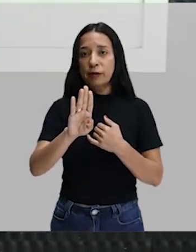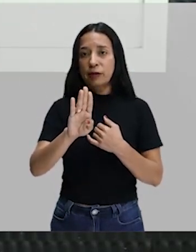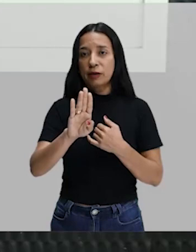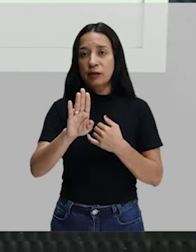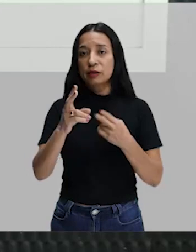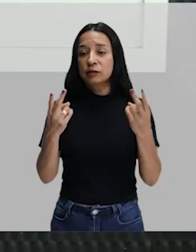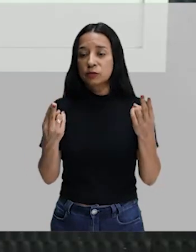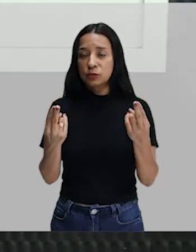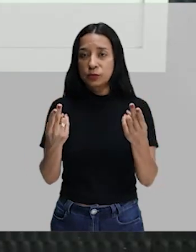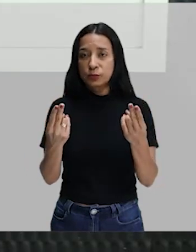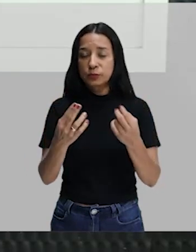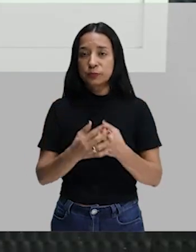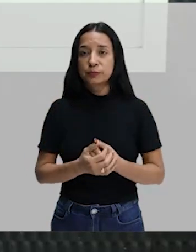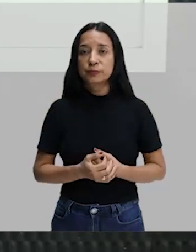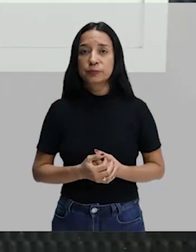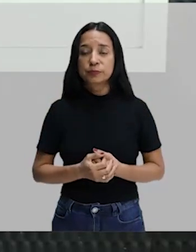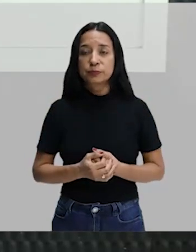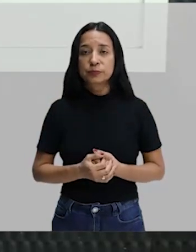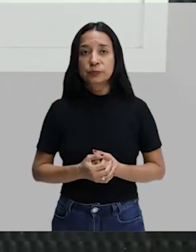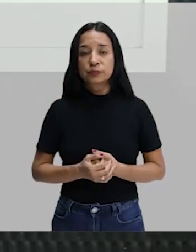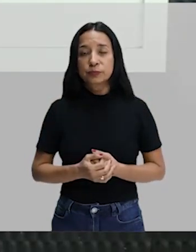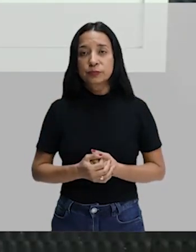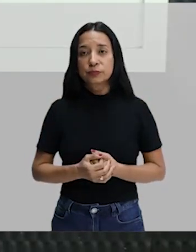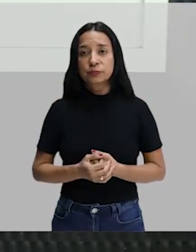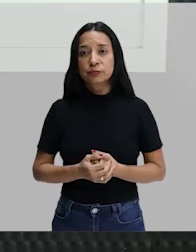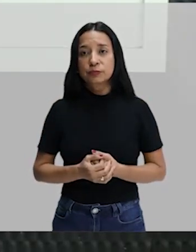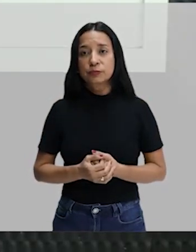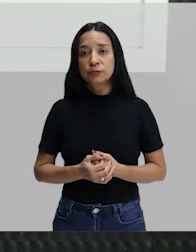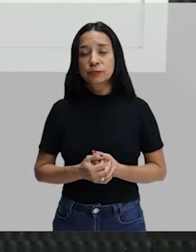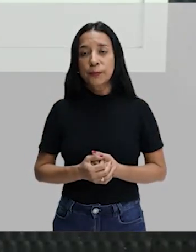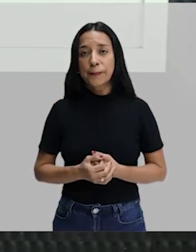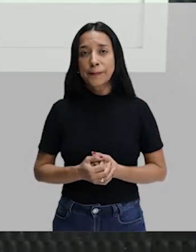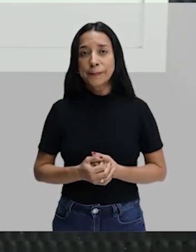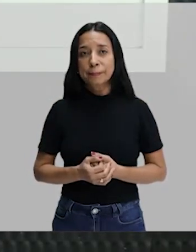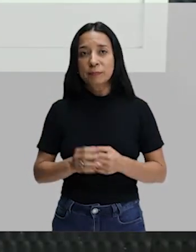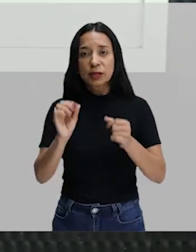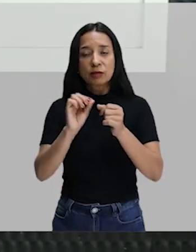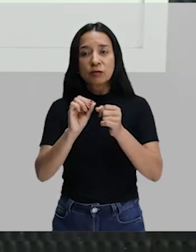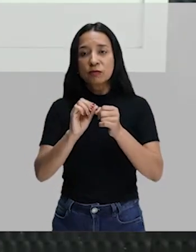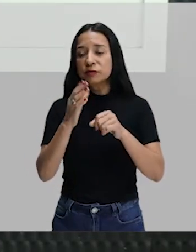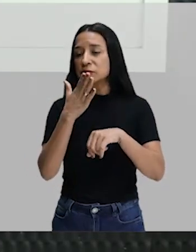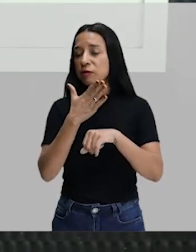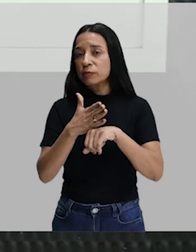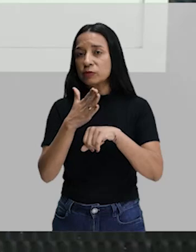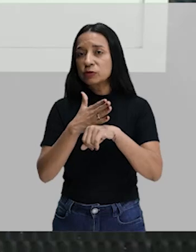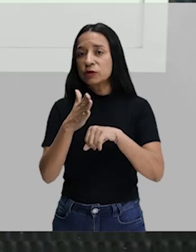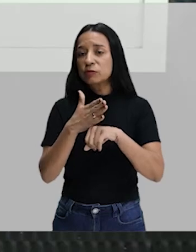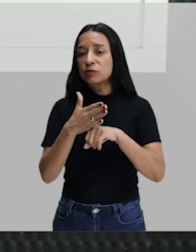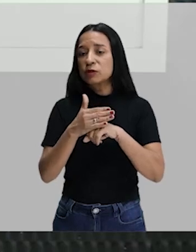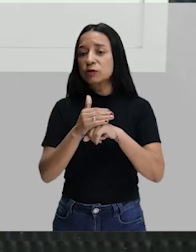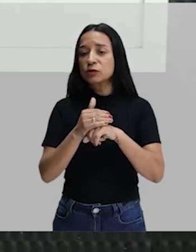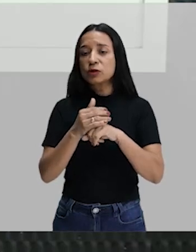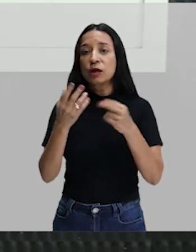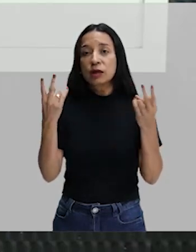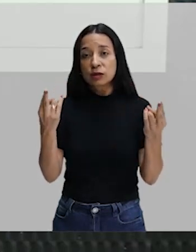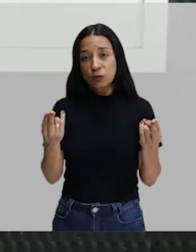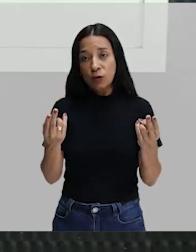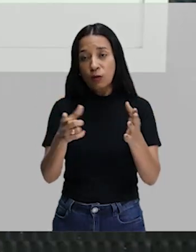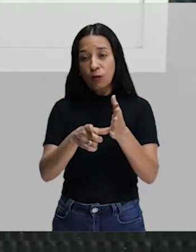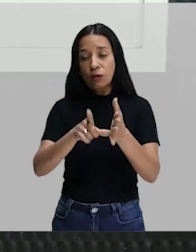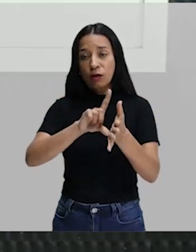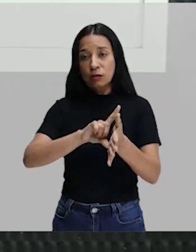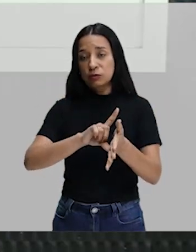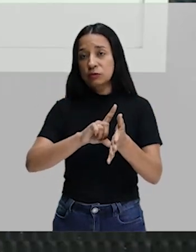nessa igualdade aí. Turminha, vamos lá. Vamos fazer praticamente o mesmo processo que nós fizemos aqui na